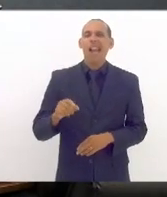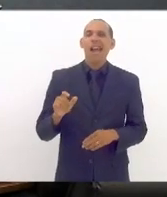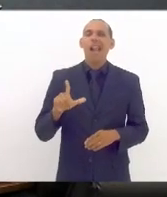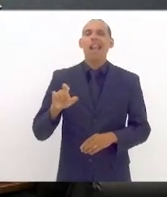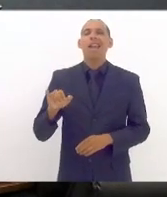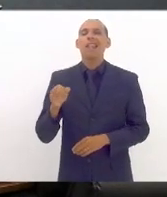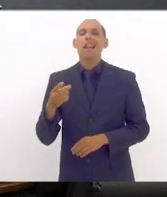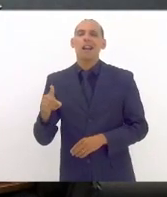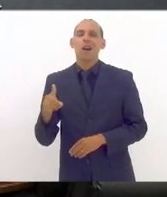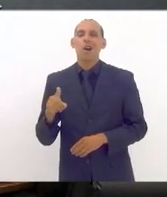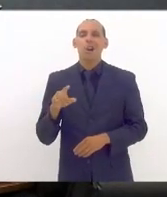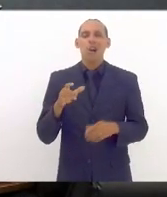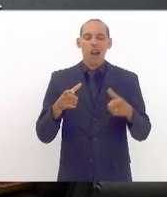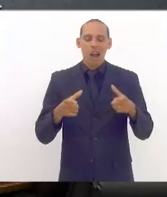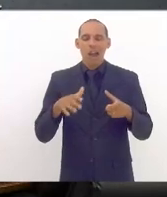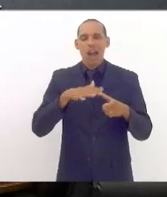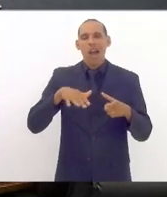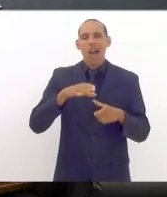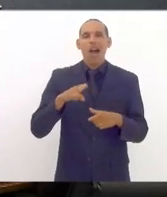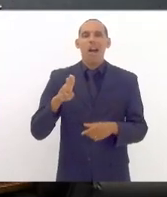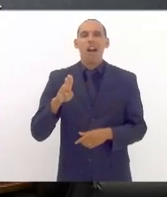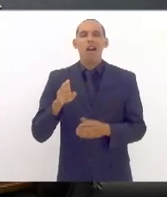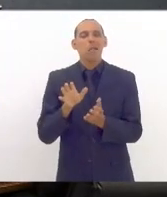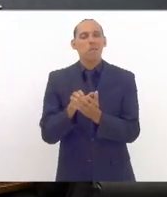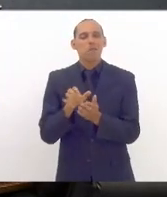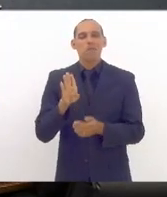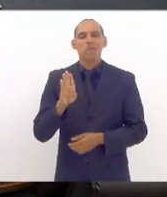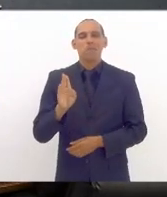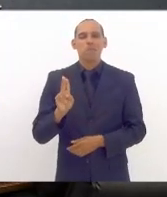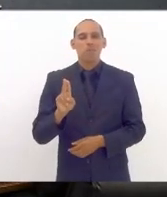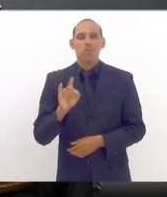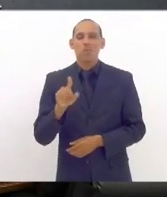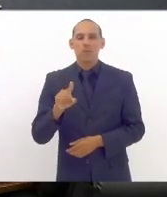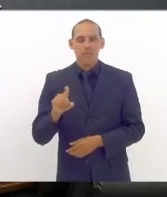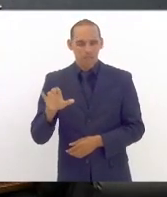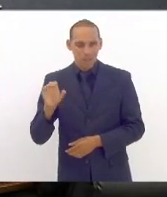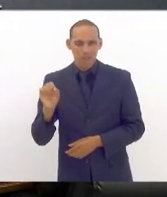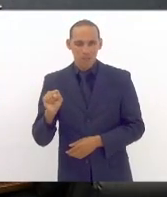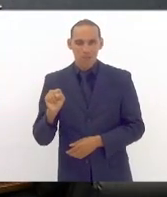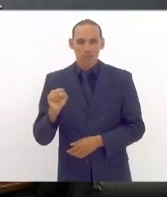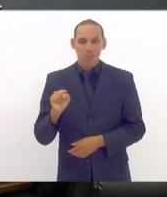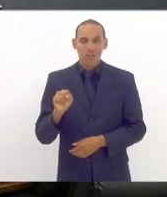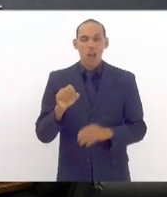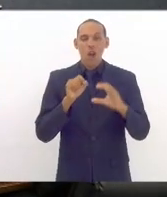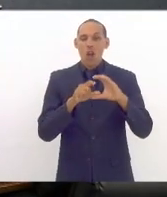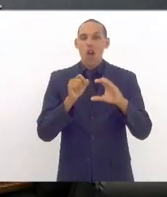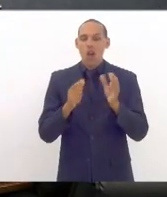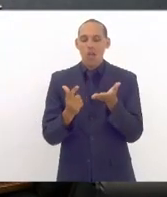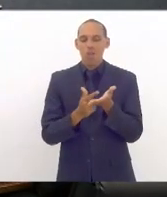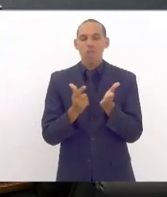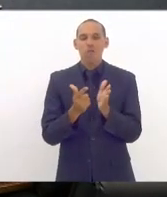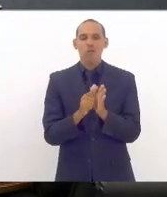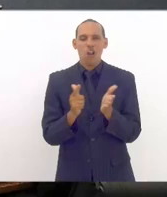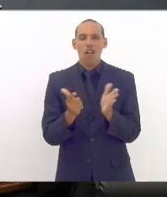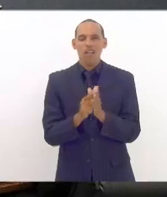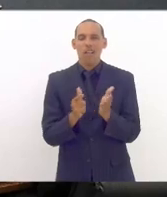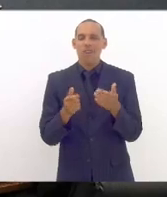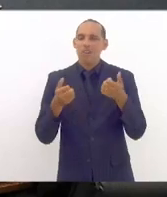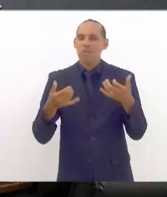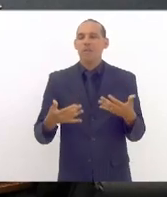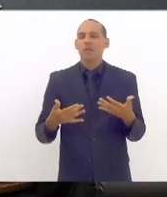estava operando com 470 mil Barris dias a manchete do jornal O Globo era já diz que vai